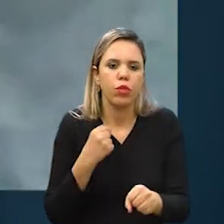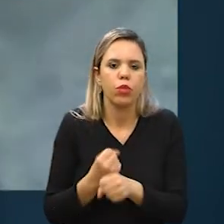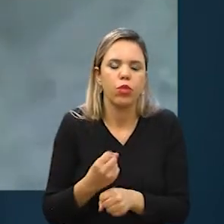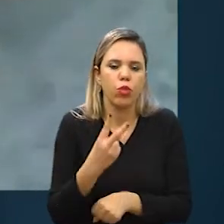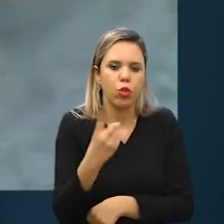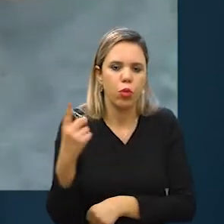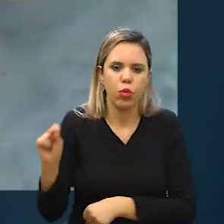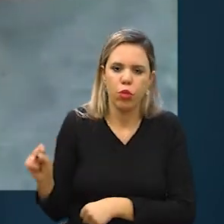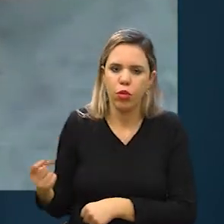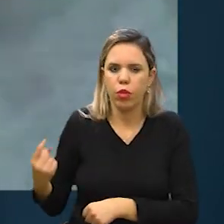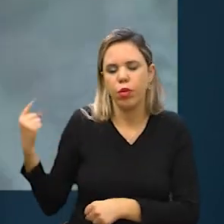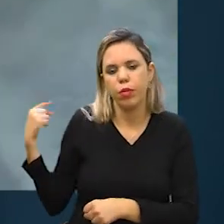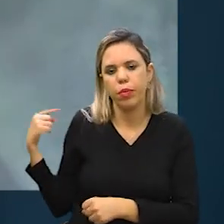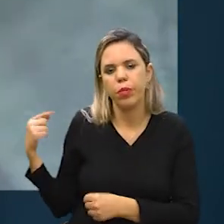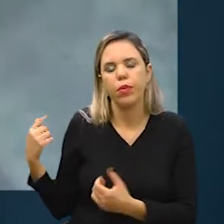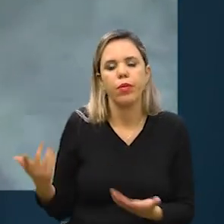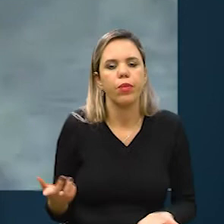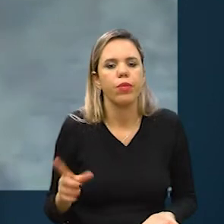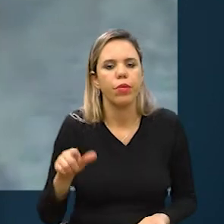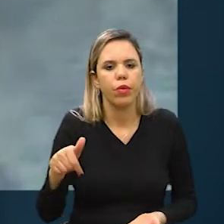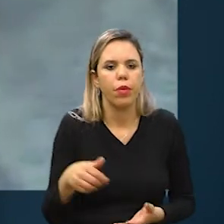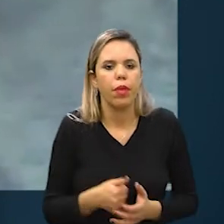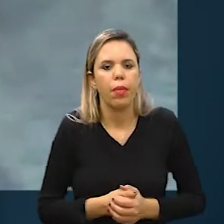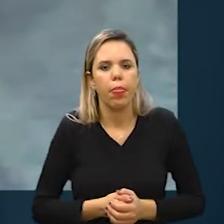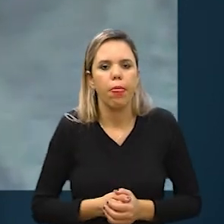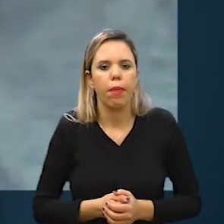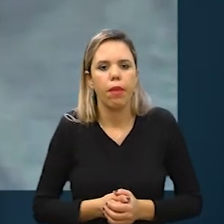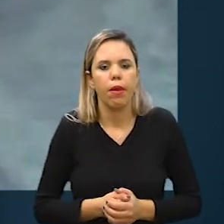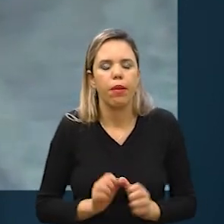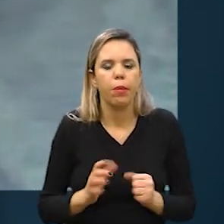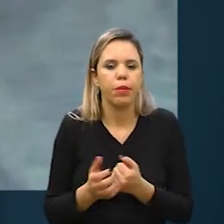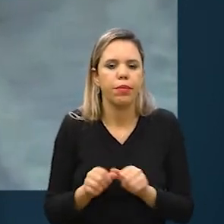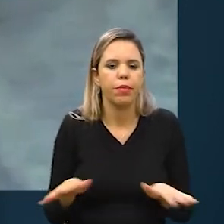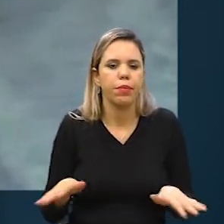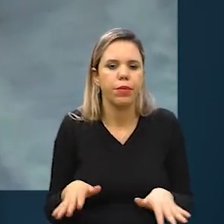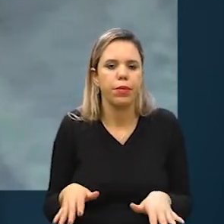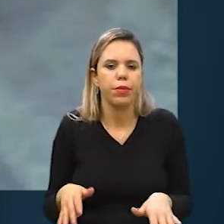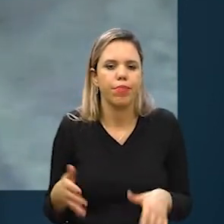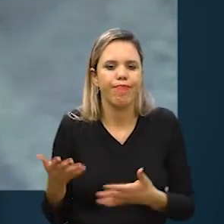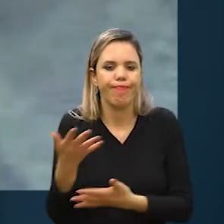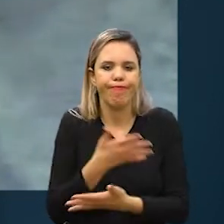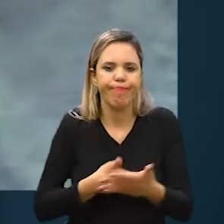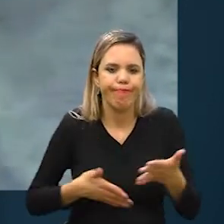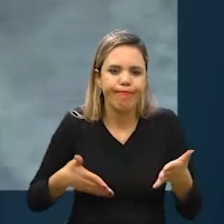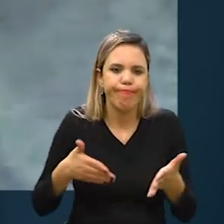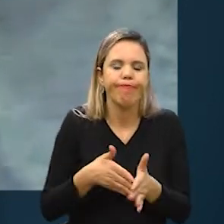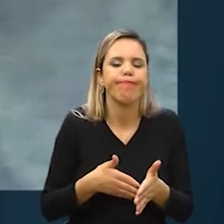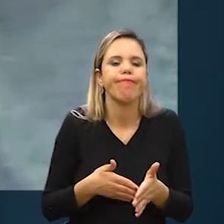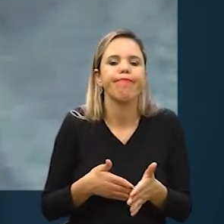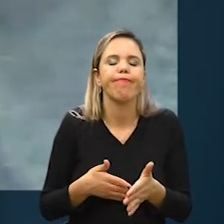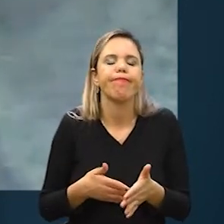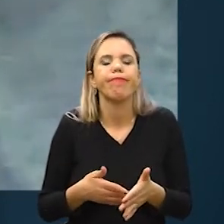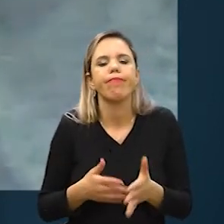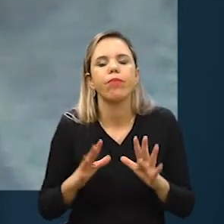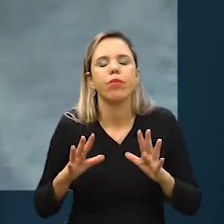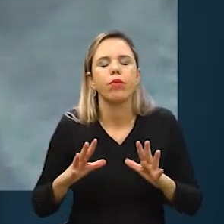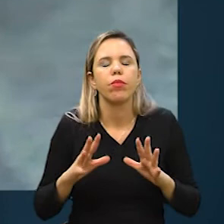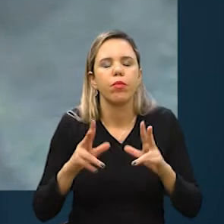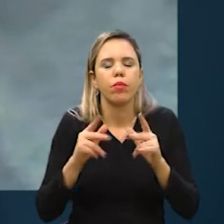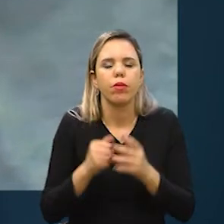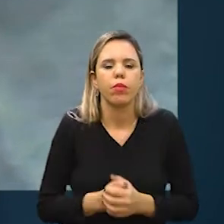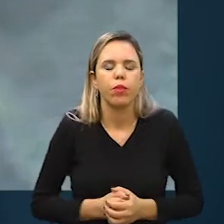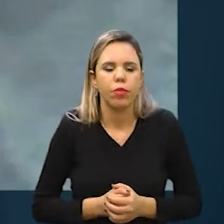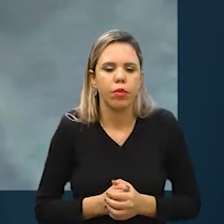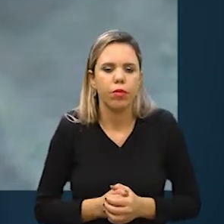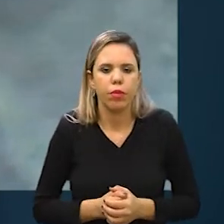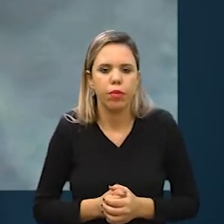de 2018. Aí, logo em seguida, veio a pandemia, que nos atrapalhou bastante, como atrapalhou todo mundo,